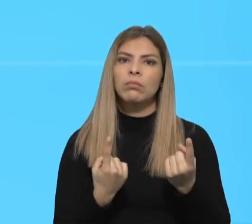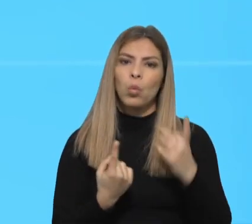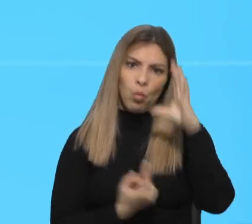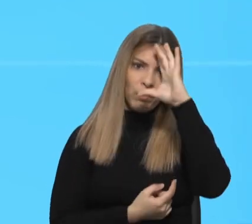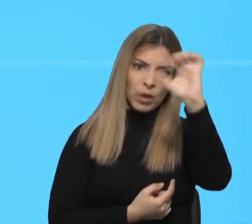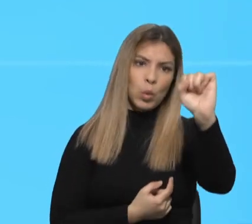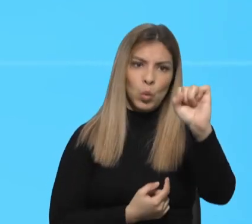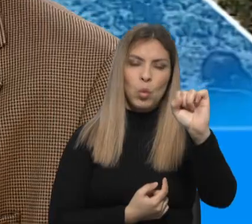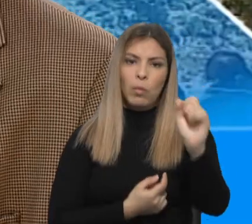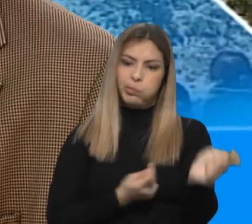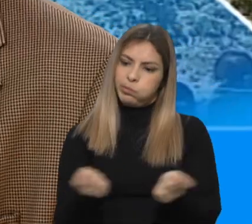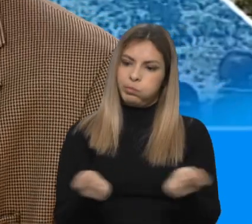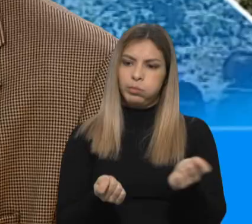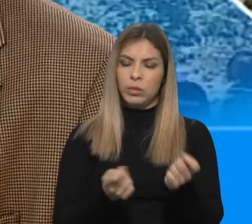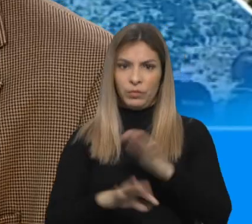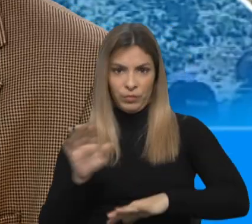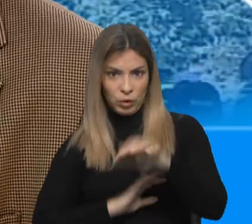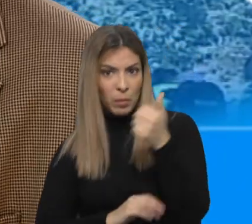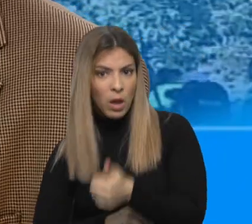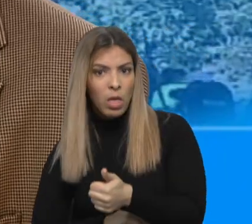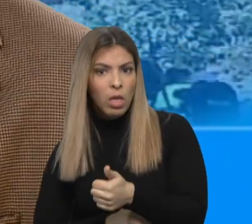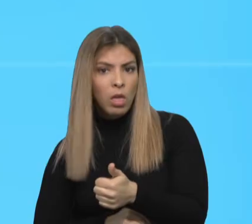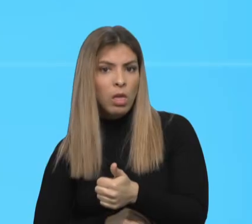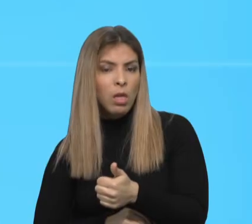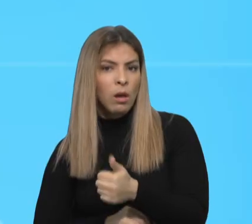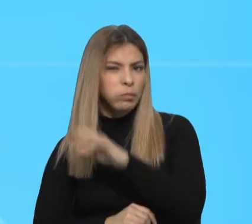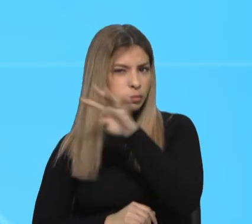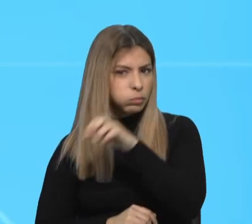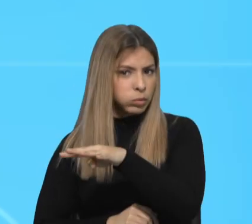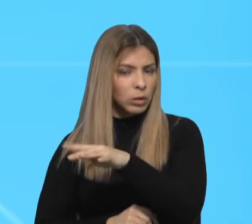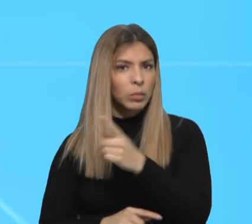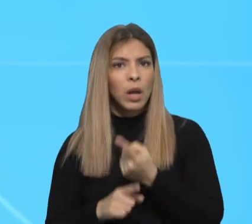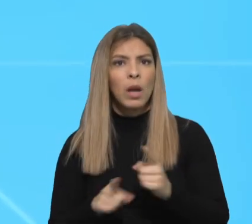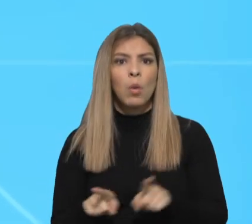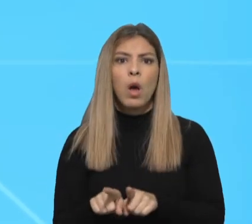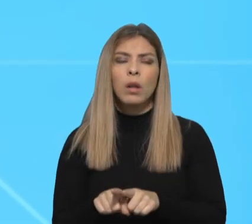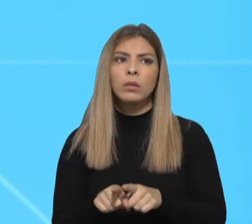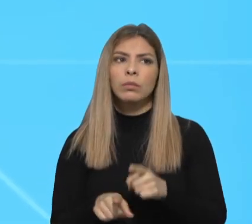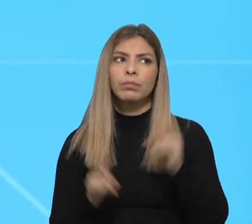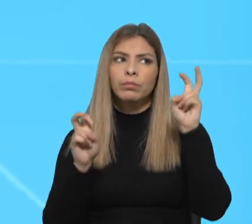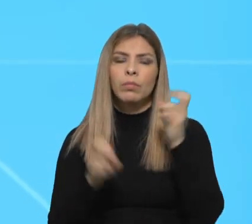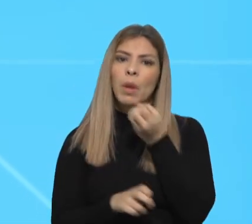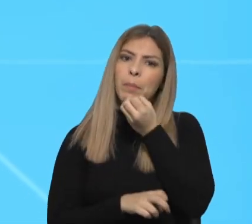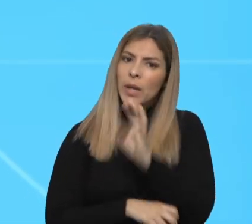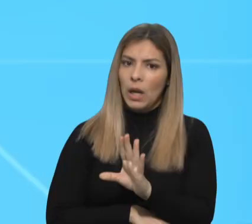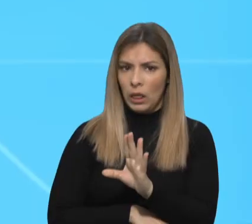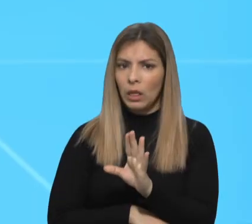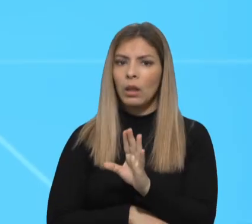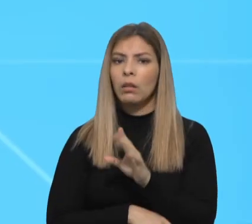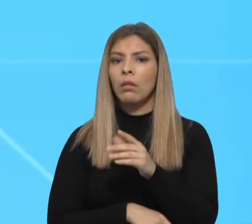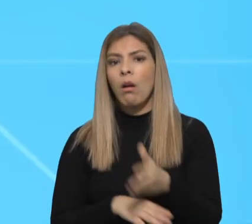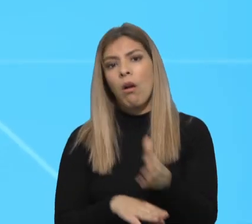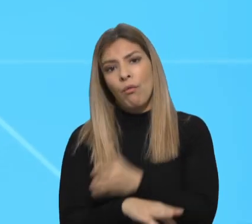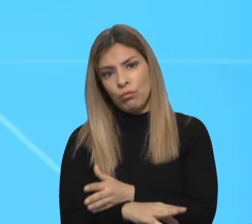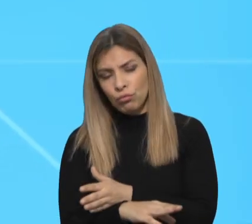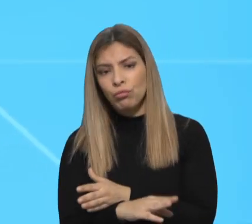bem. Parece que é assumido como uma perda política para quem o afirma.